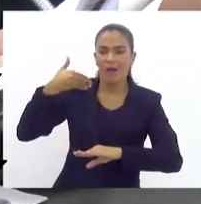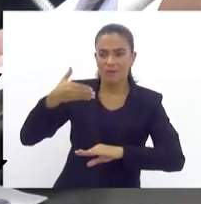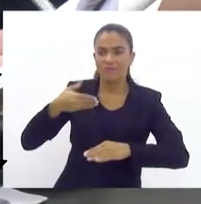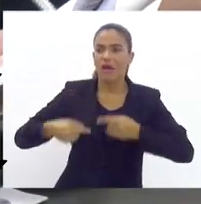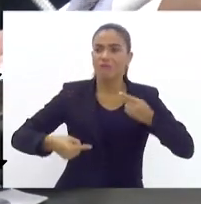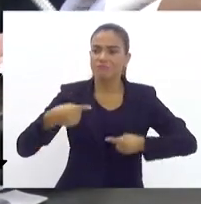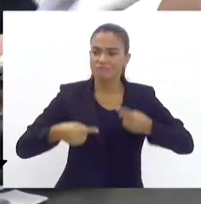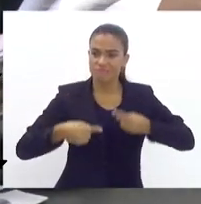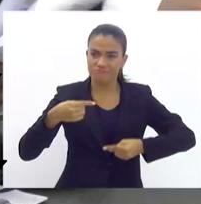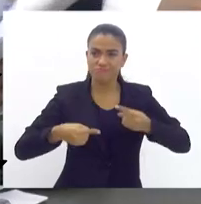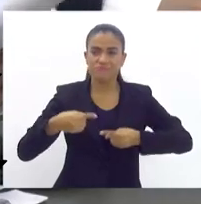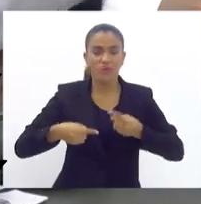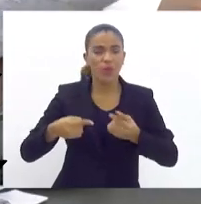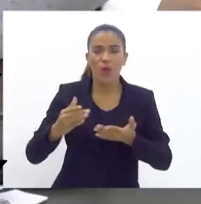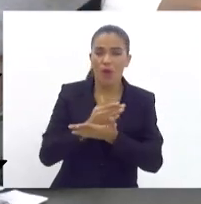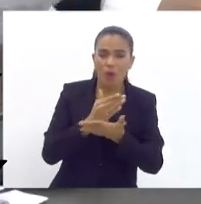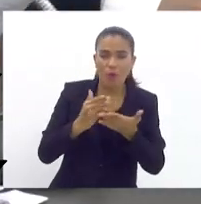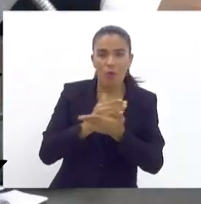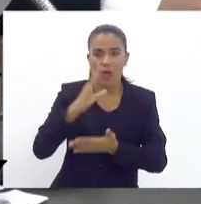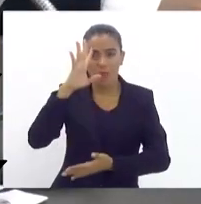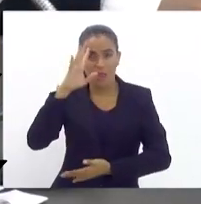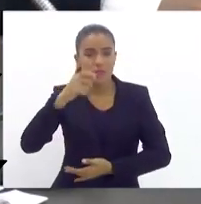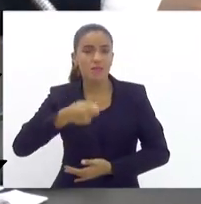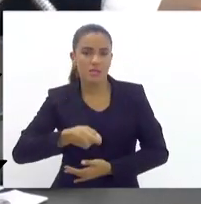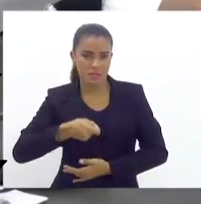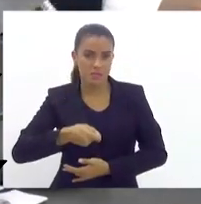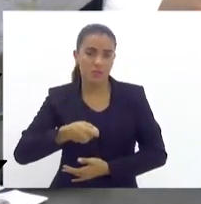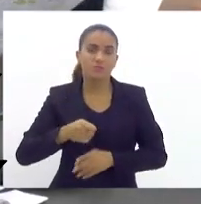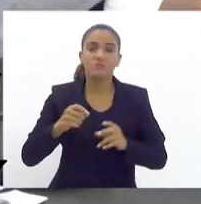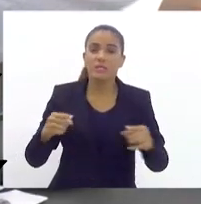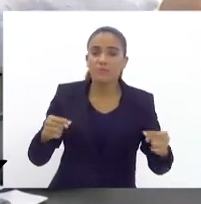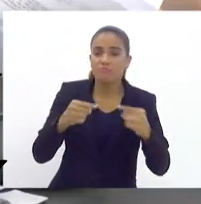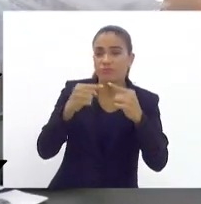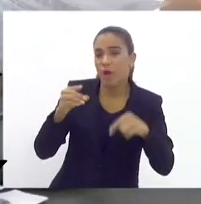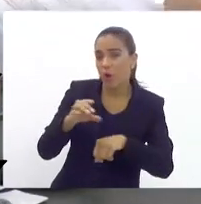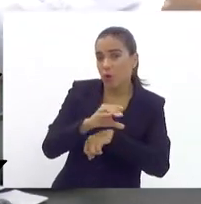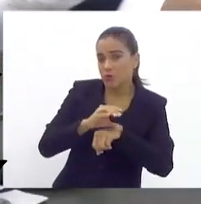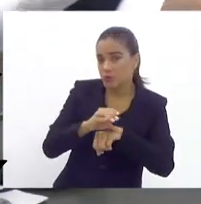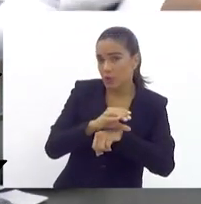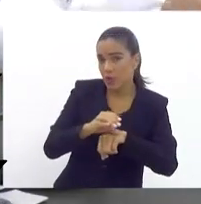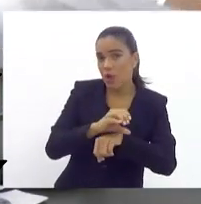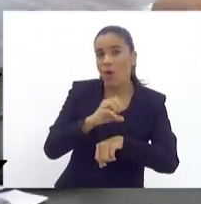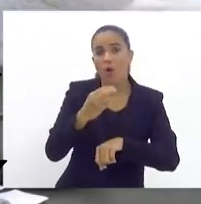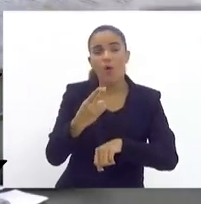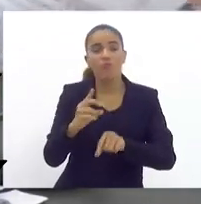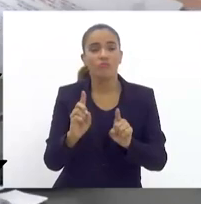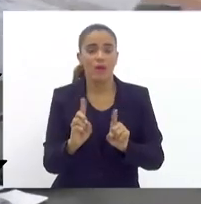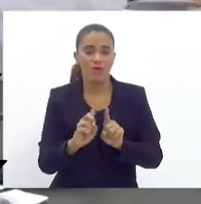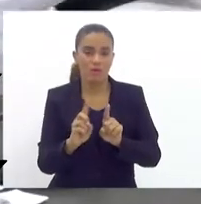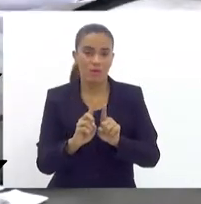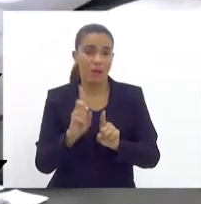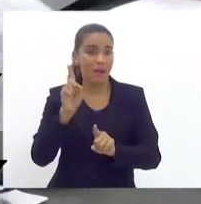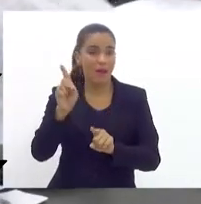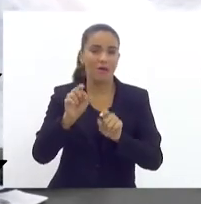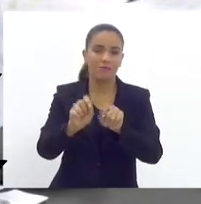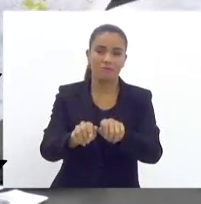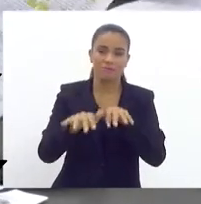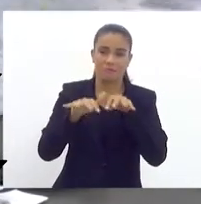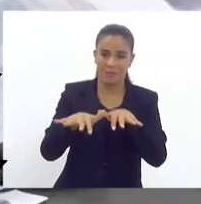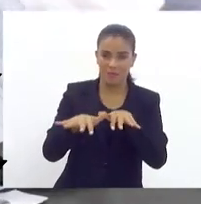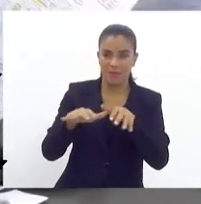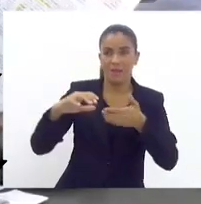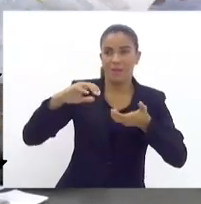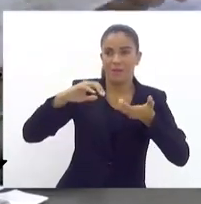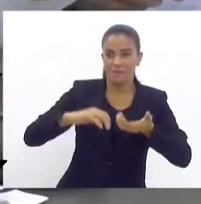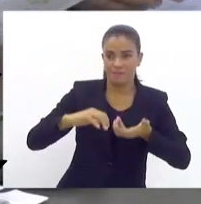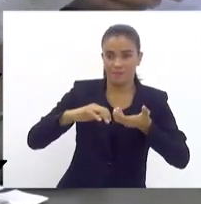decisões do Supremo Tribunal Federal acerca da constitucionalidade de matérias tratadas na Assembleia Legislativa. O deputado Luiz Paulo traz, inclusive,